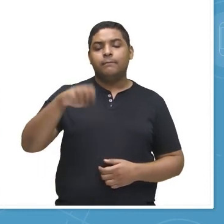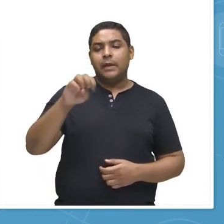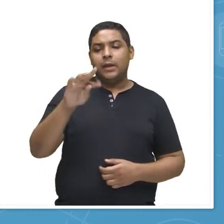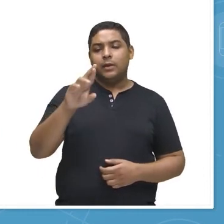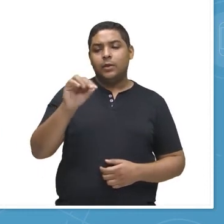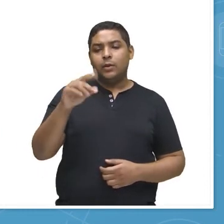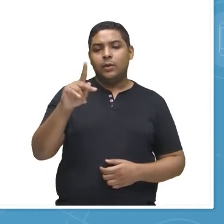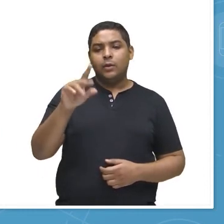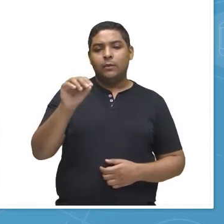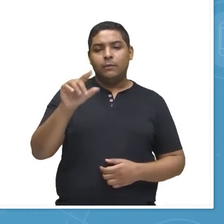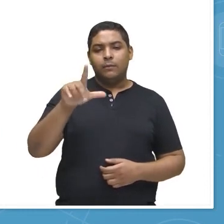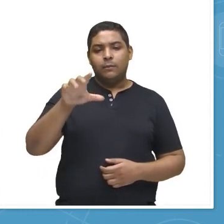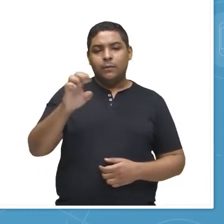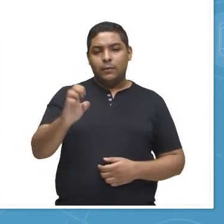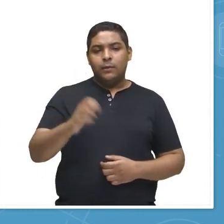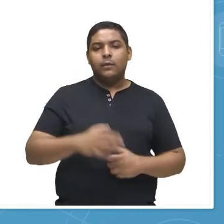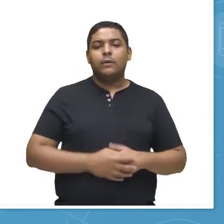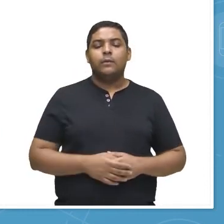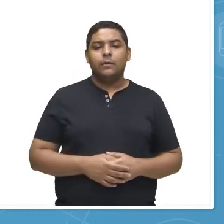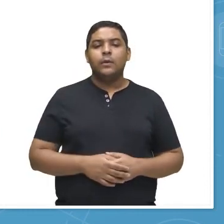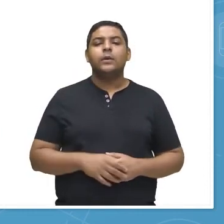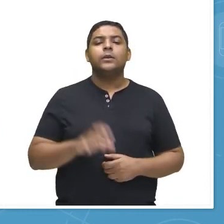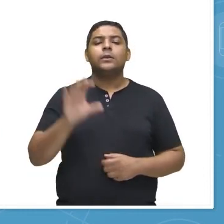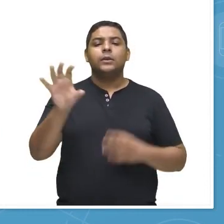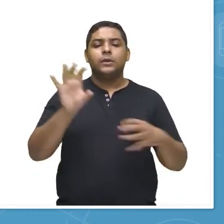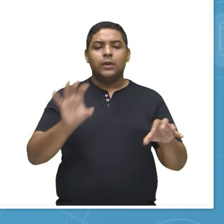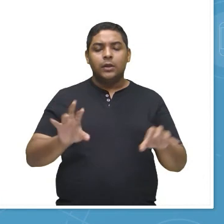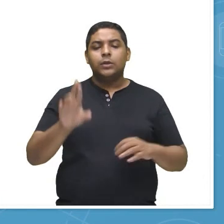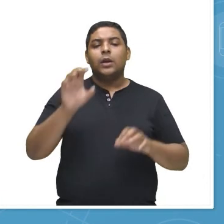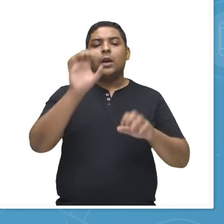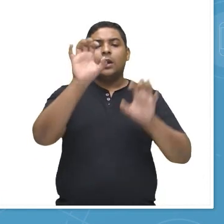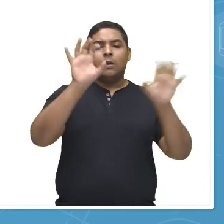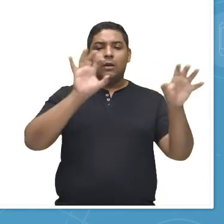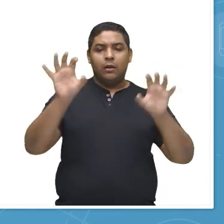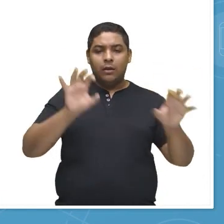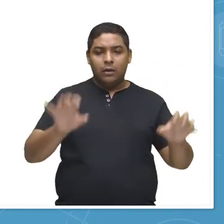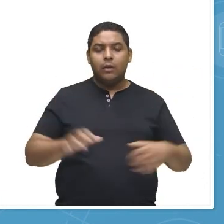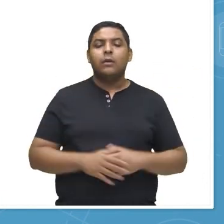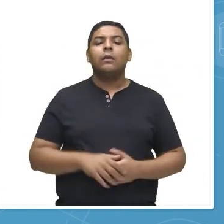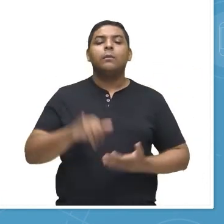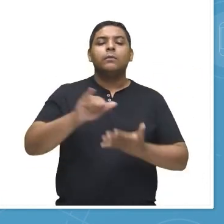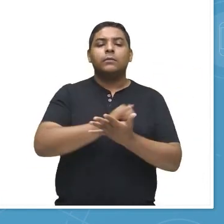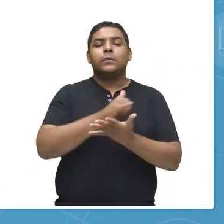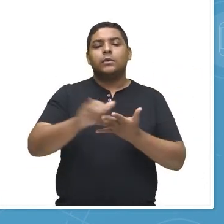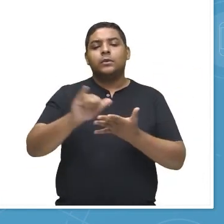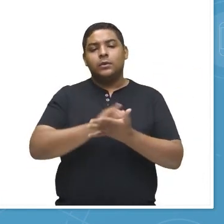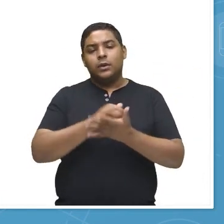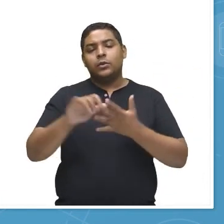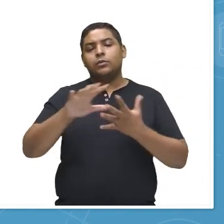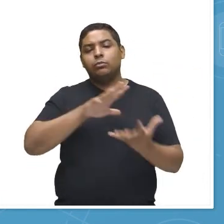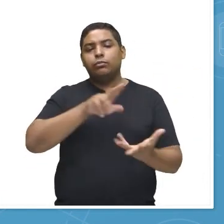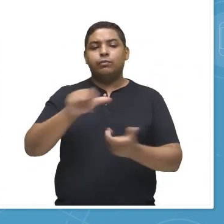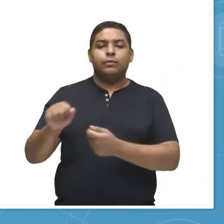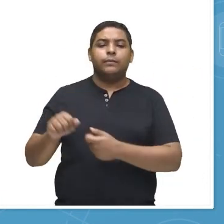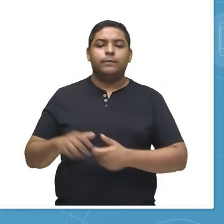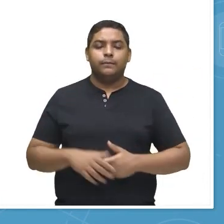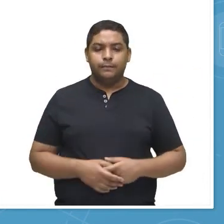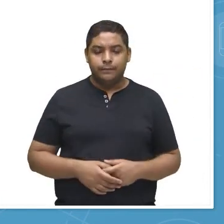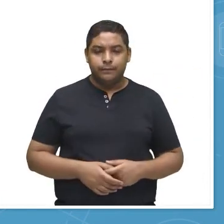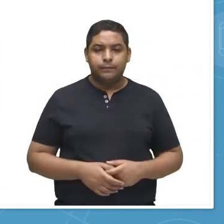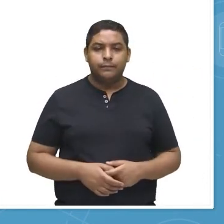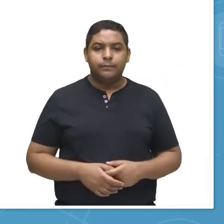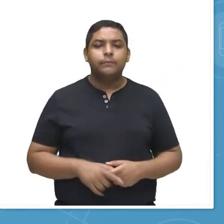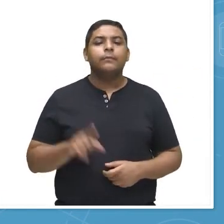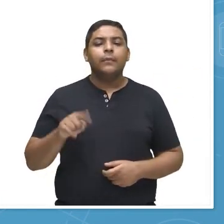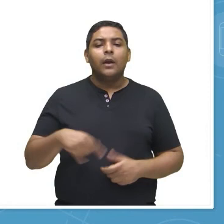metropolitana, Manacapuru, uma cidade regional, e Nova York, uma cidade global. Tá bom, pessoal? Então essa foi a nossa